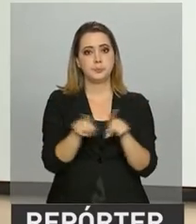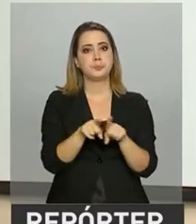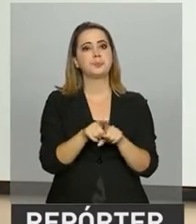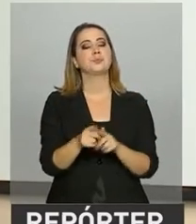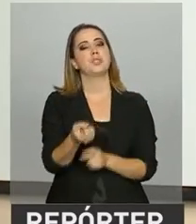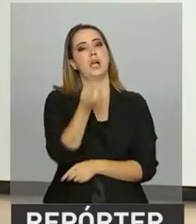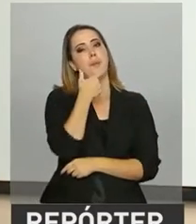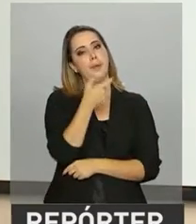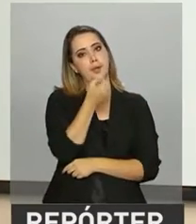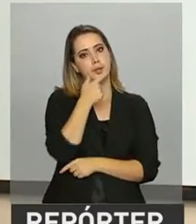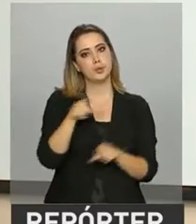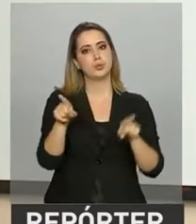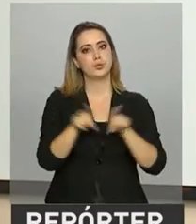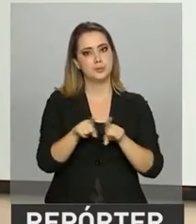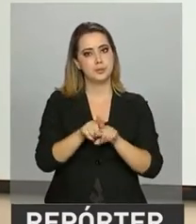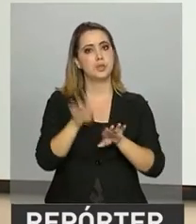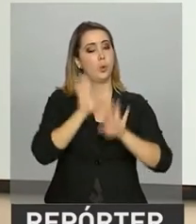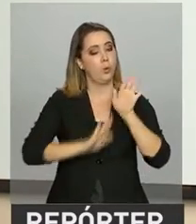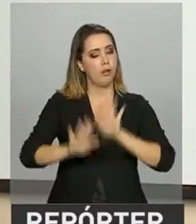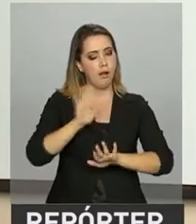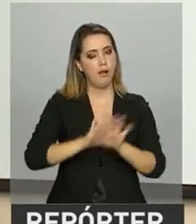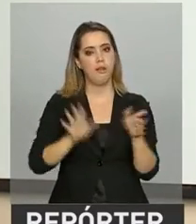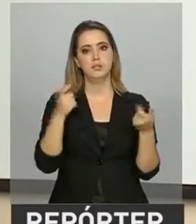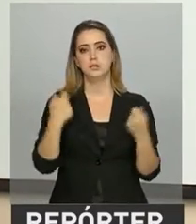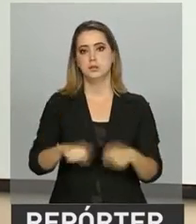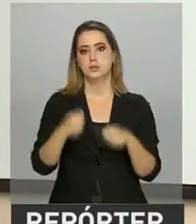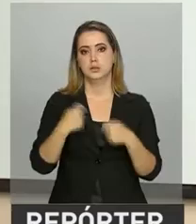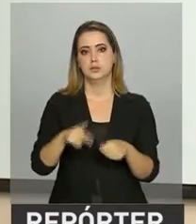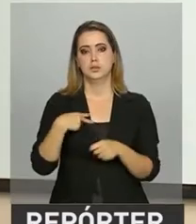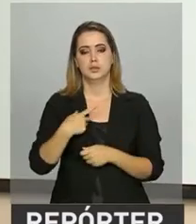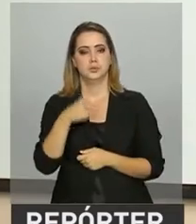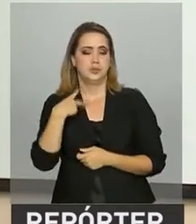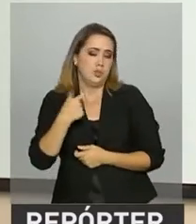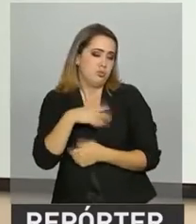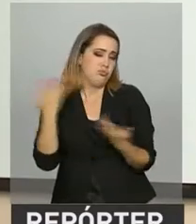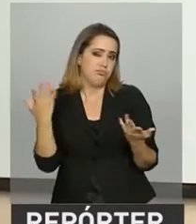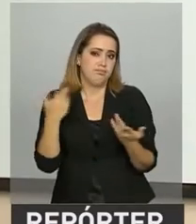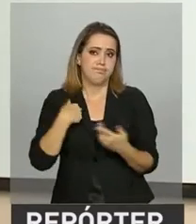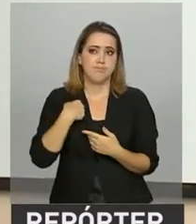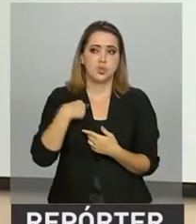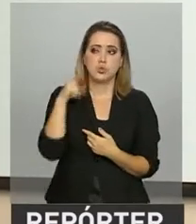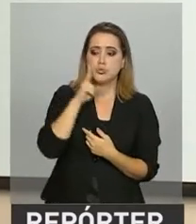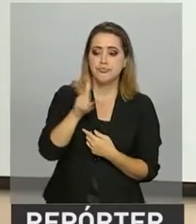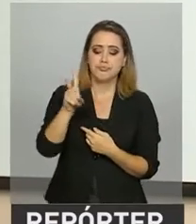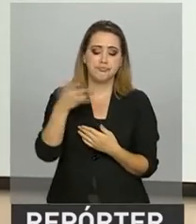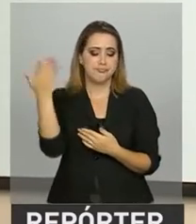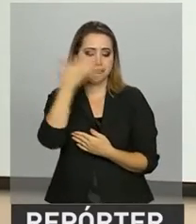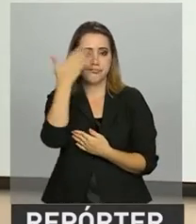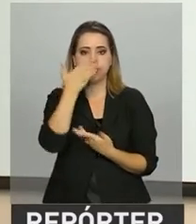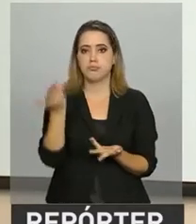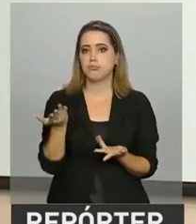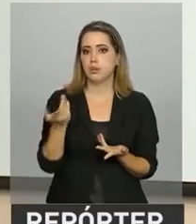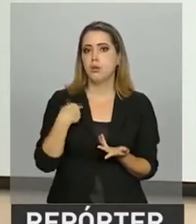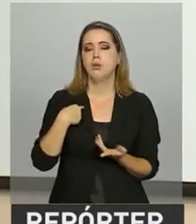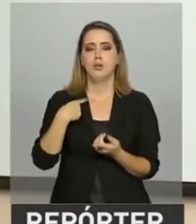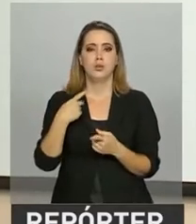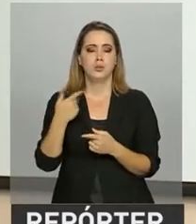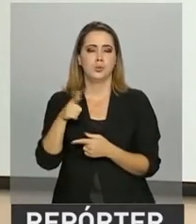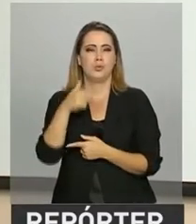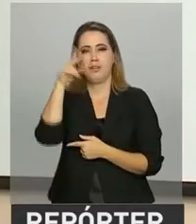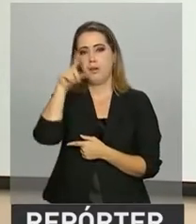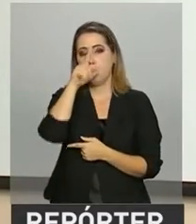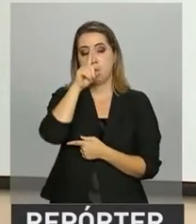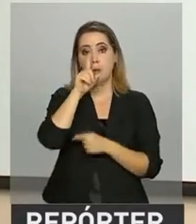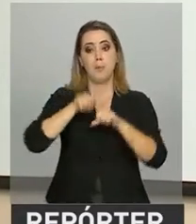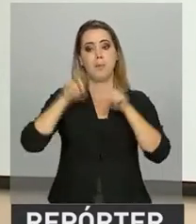remédios espalhados, assim, uma série de elementos, né, que para a gente, para um adulto é invisível, né, nós não percebemos que são perigos, mas para uma criança